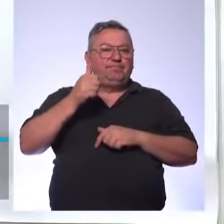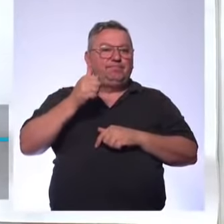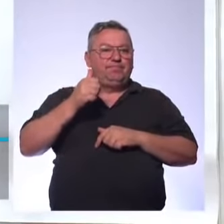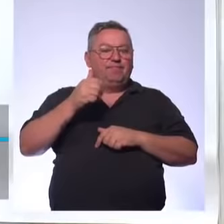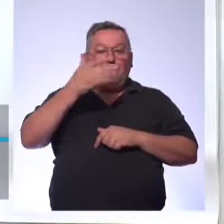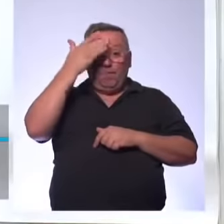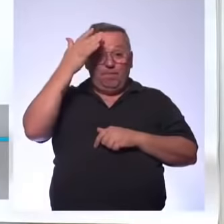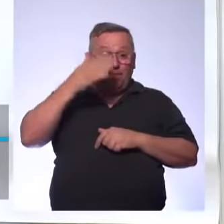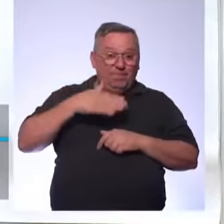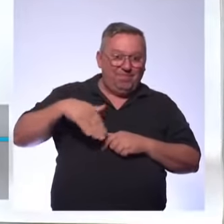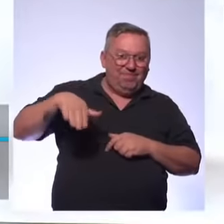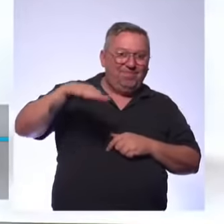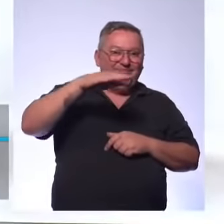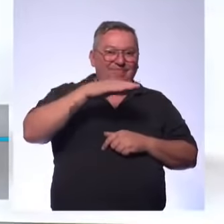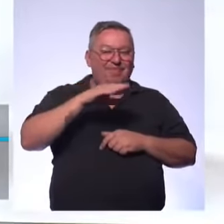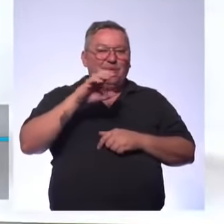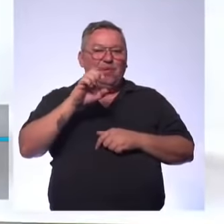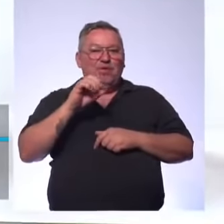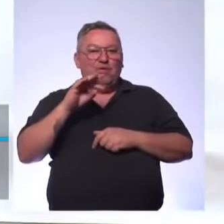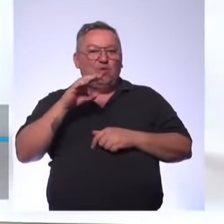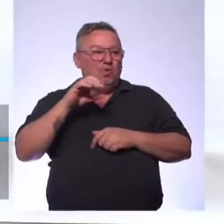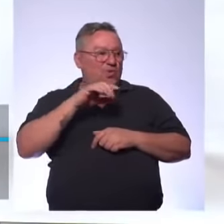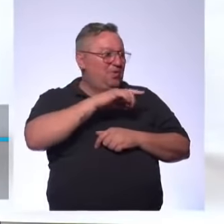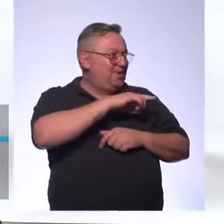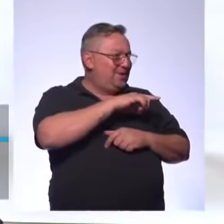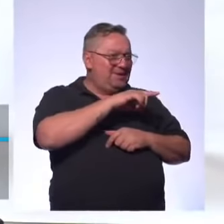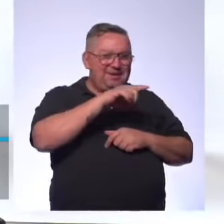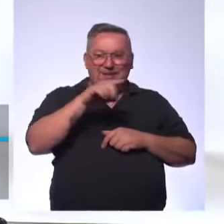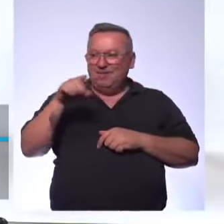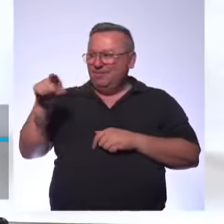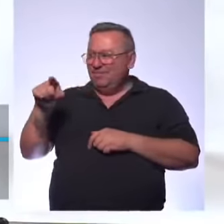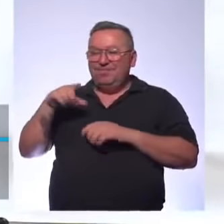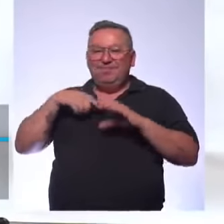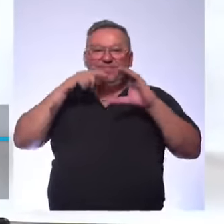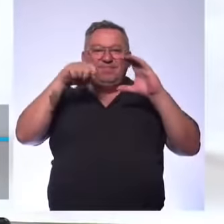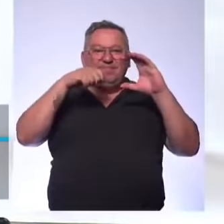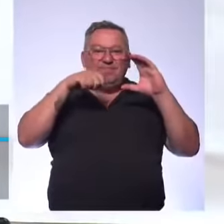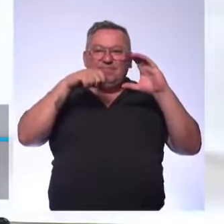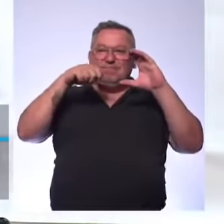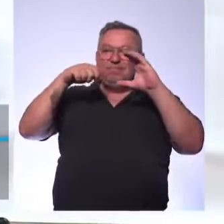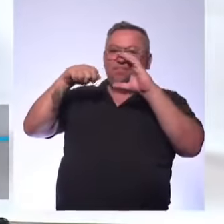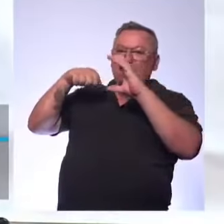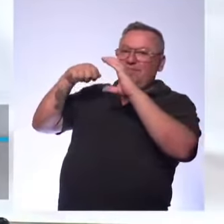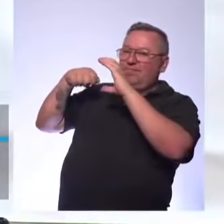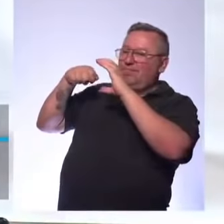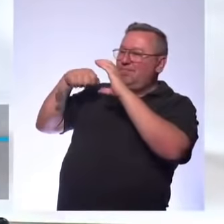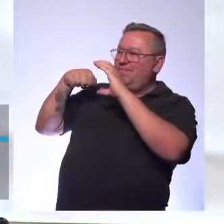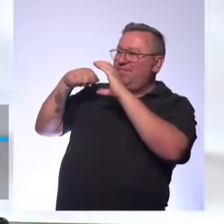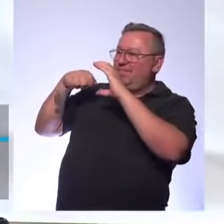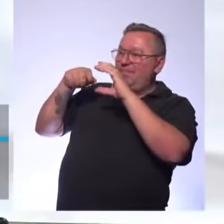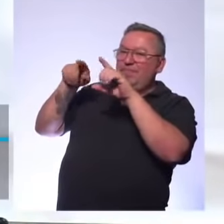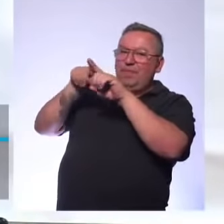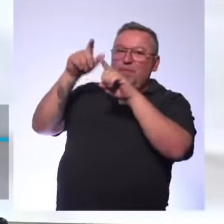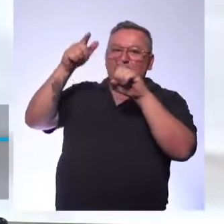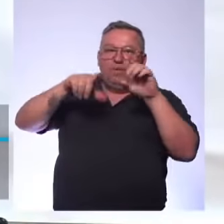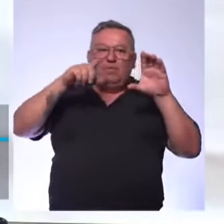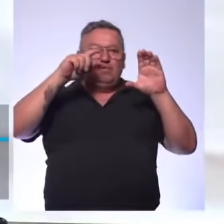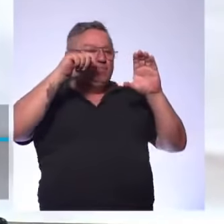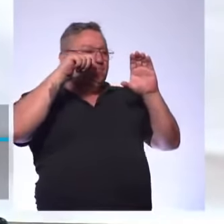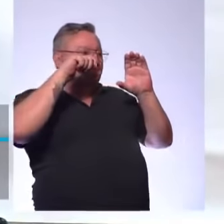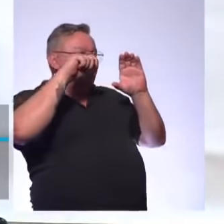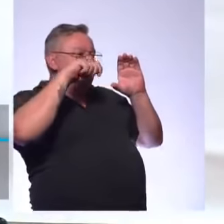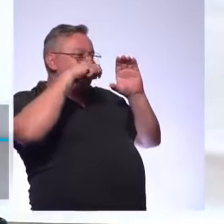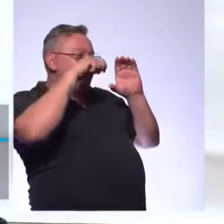O pessoal do estúdio, que nos ensinou que tem que olhar direto para a câmera, que a câmera que me filma, ela fica cruzada, fica à minha